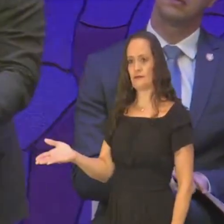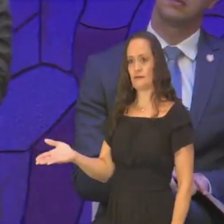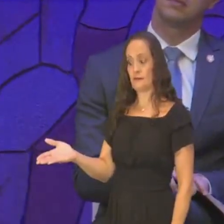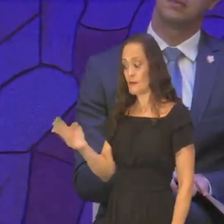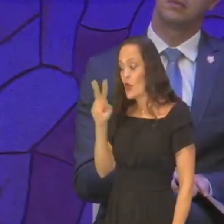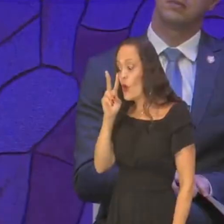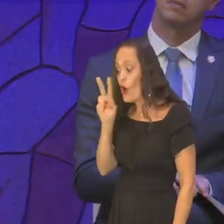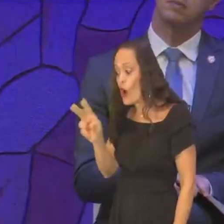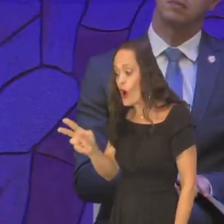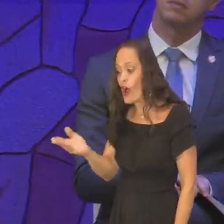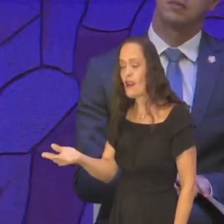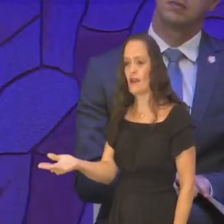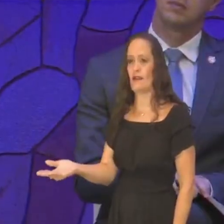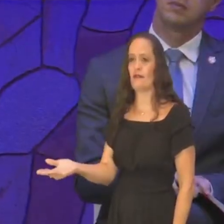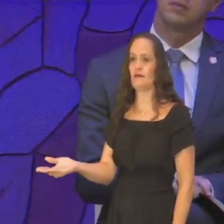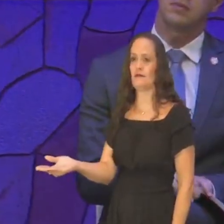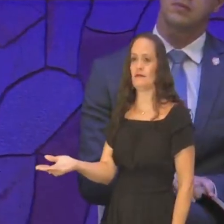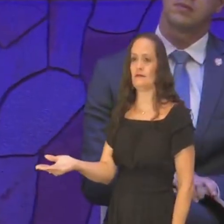Reparem o altar.